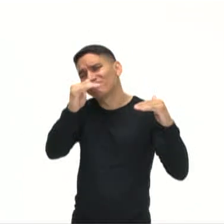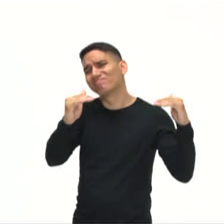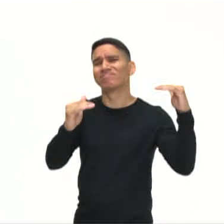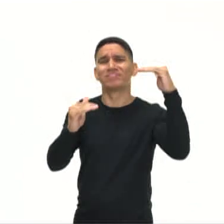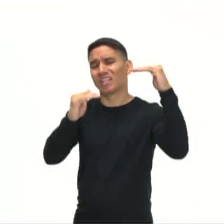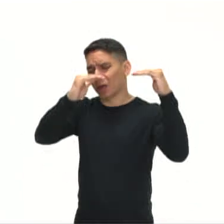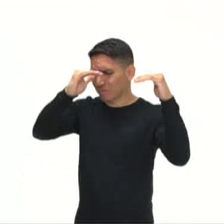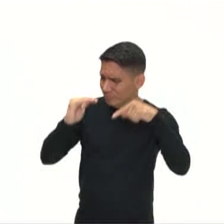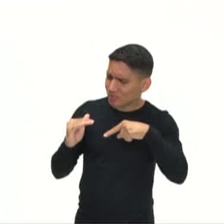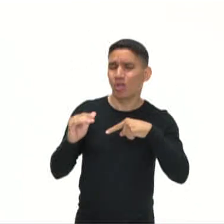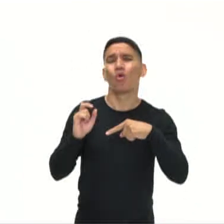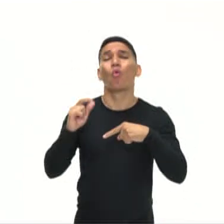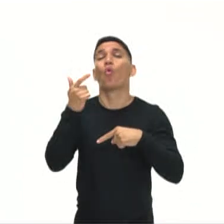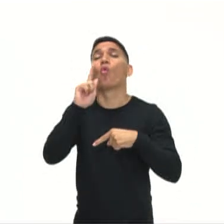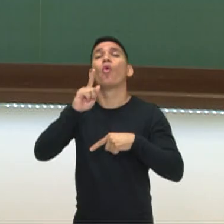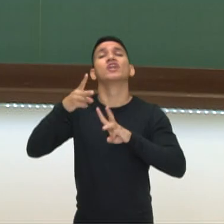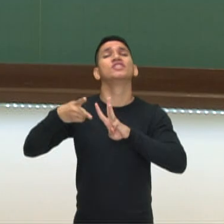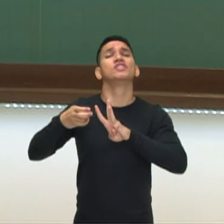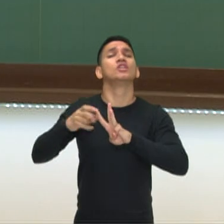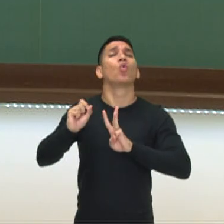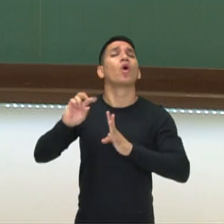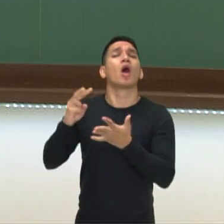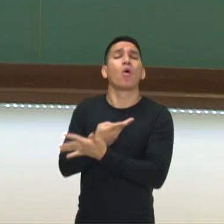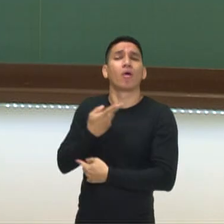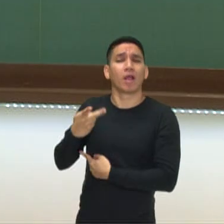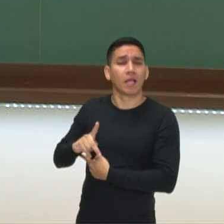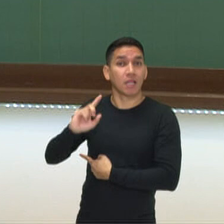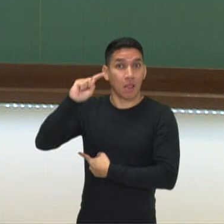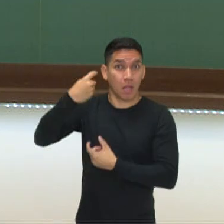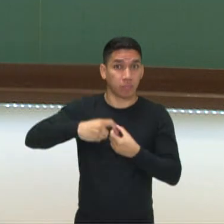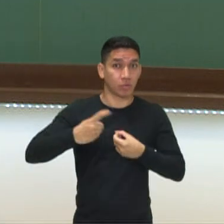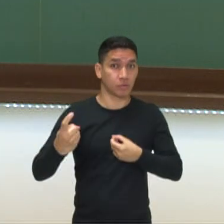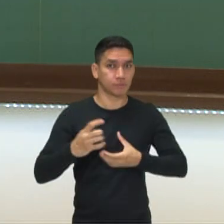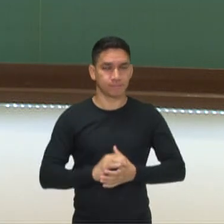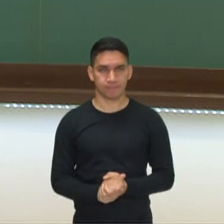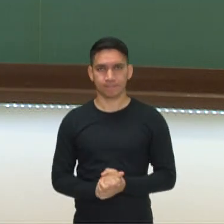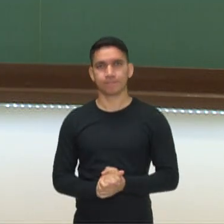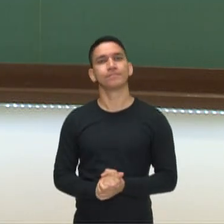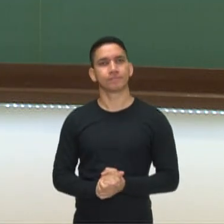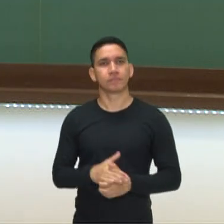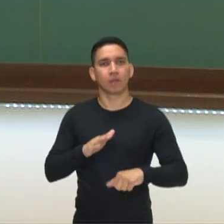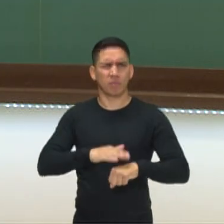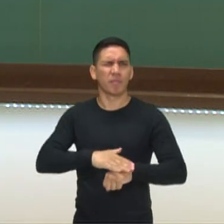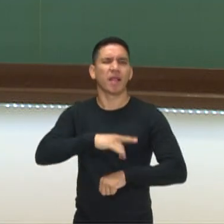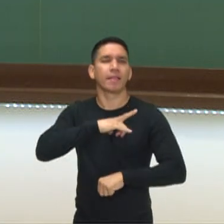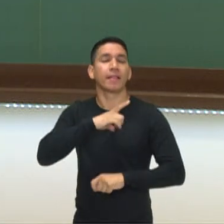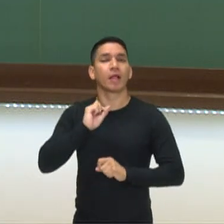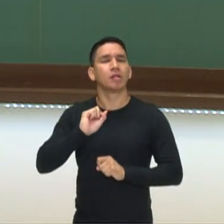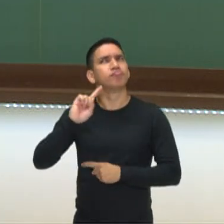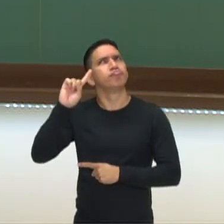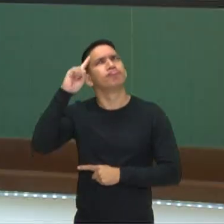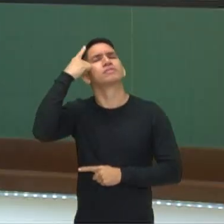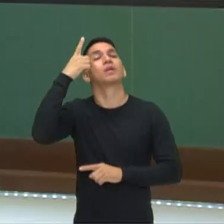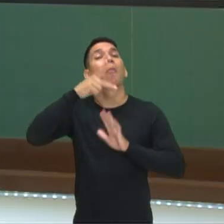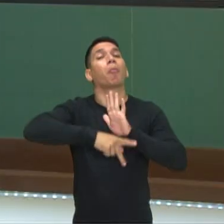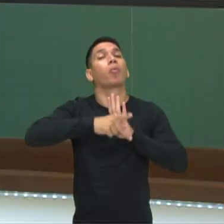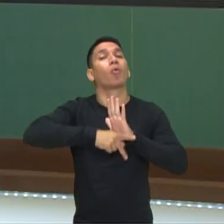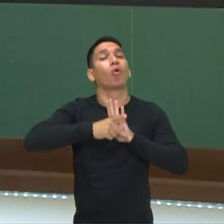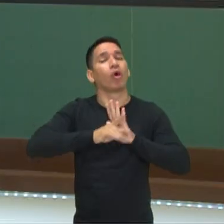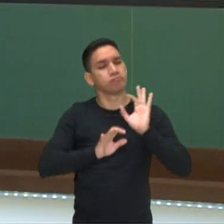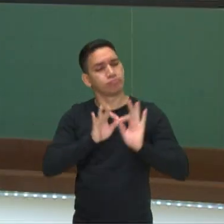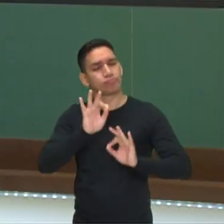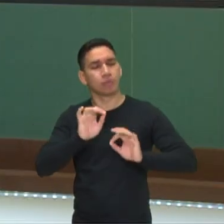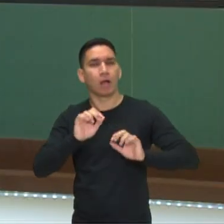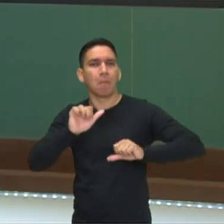os indígenas. O que acontece com eles após a independência? Havia a ideia de um projeto